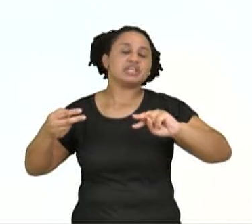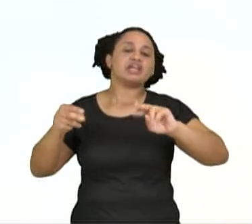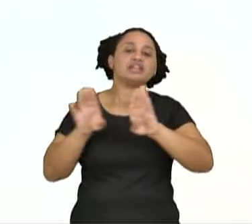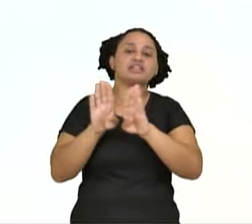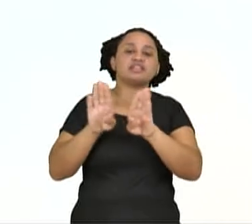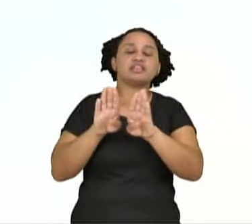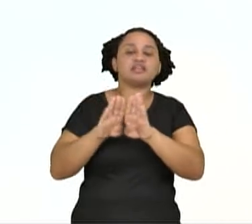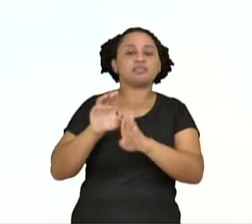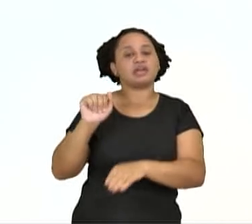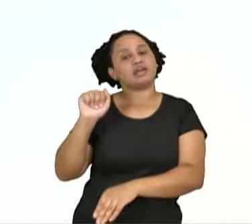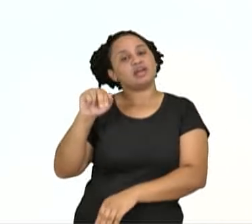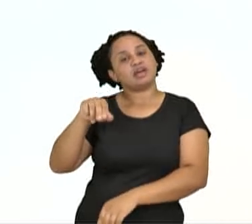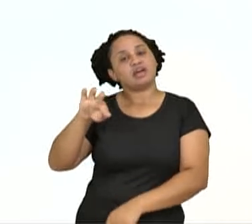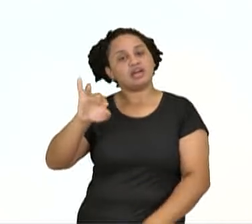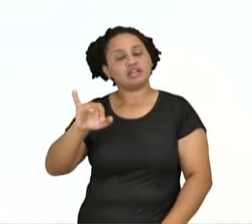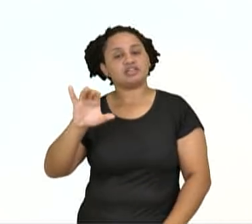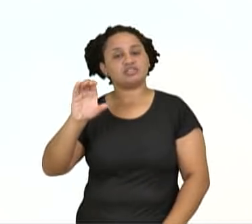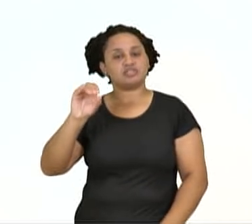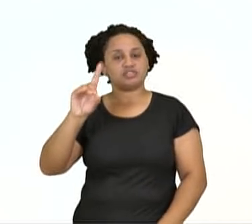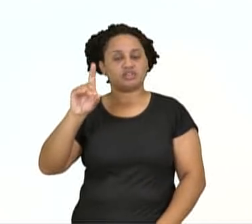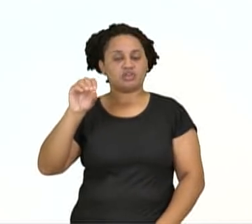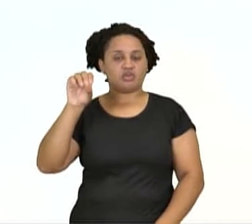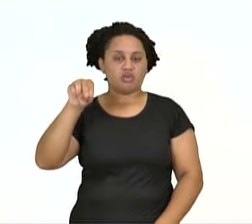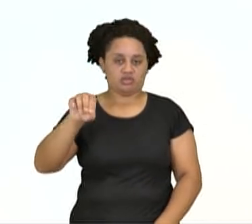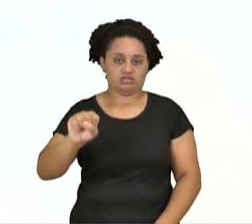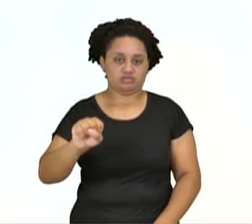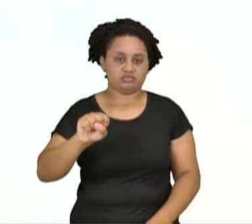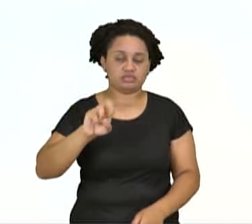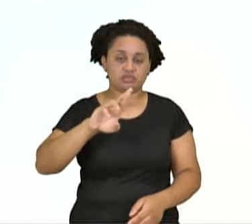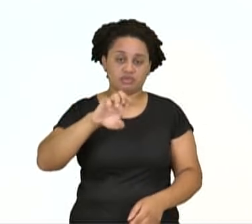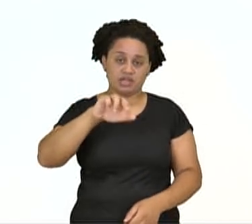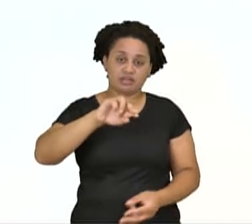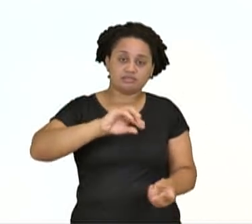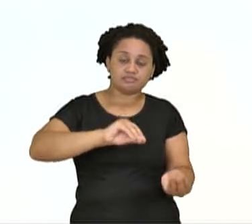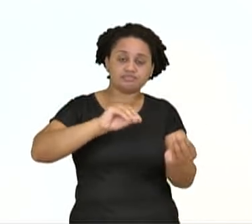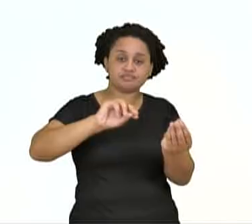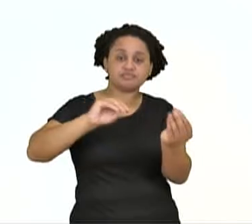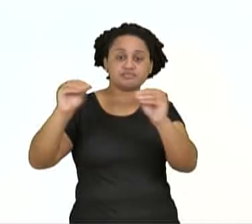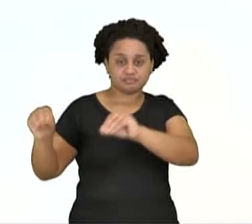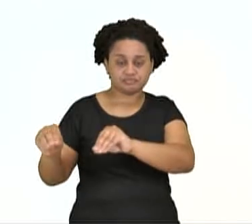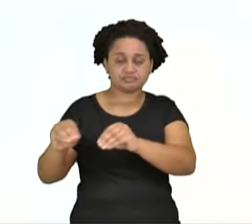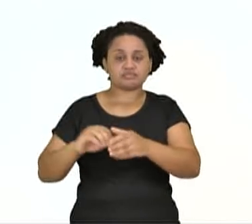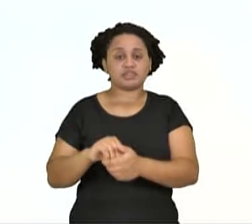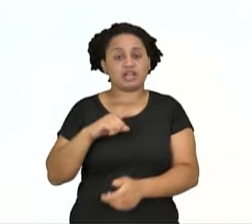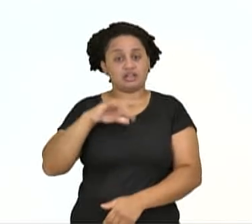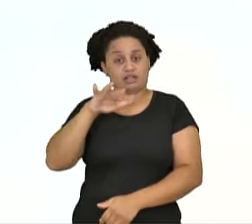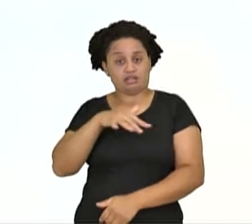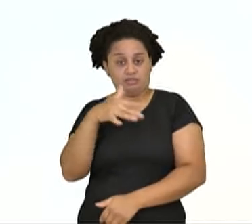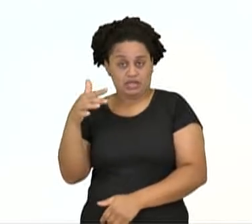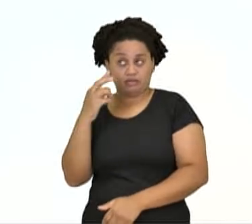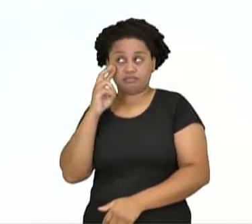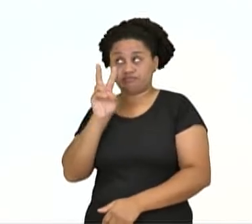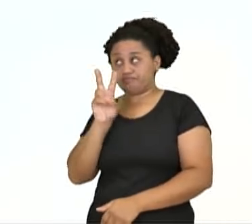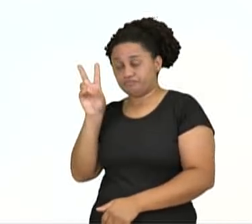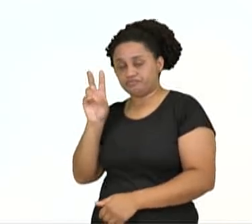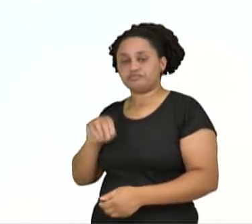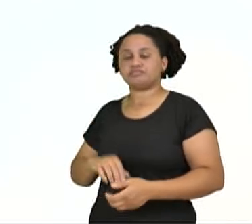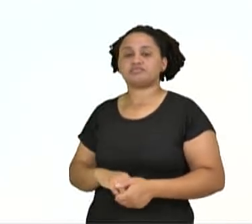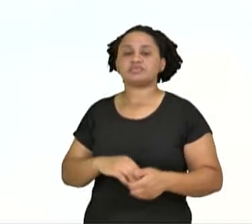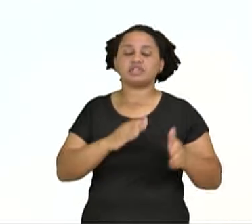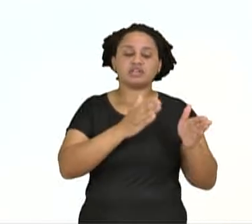respectivos anticódons dos RNAs transportadores. Então, aqui está a nossa tabelinha. A sequência de códons do